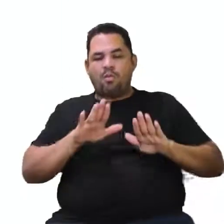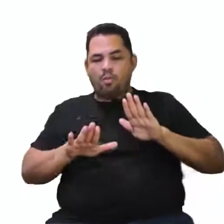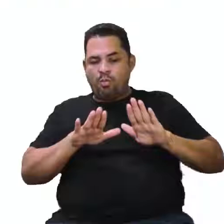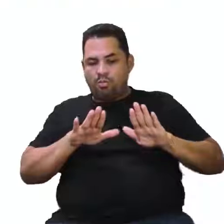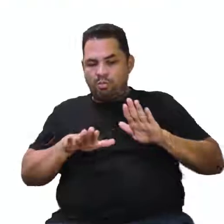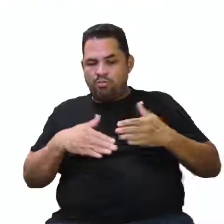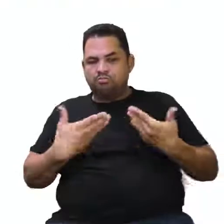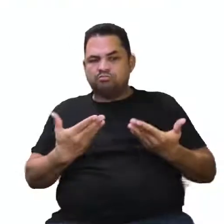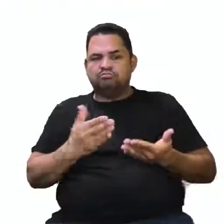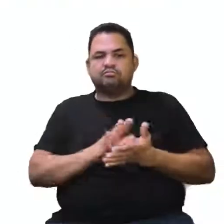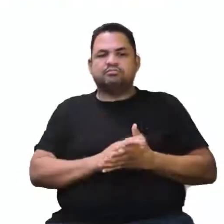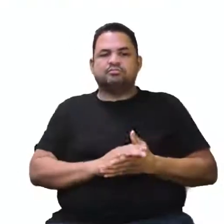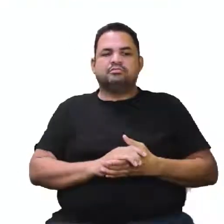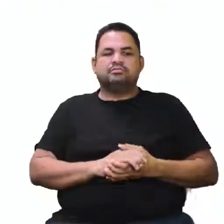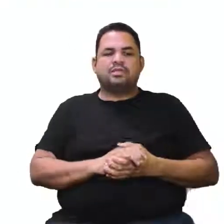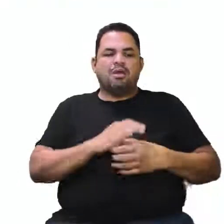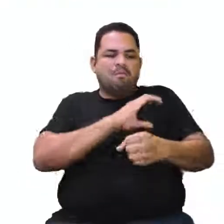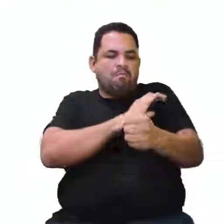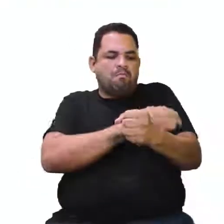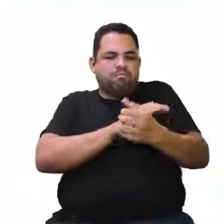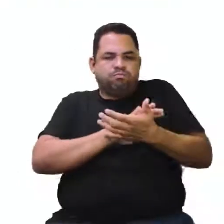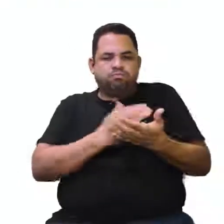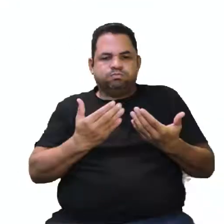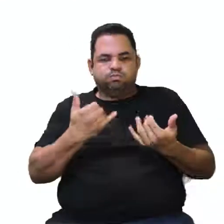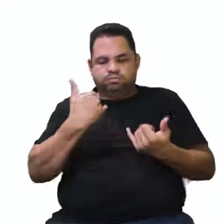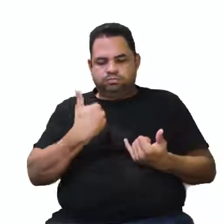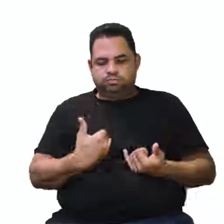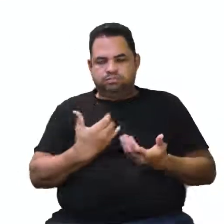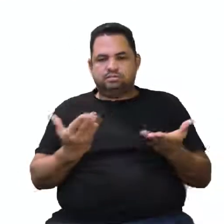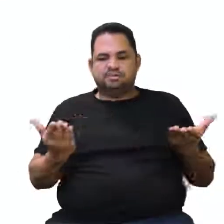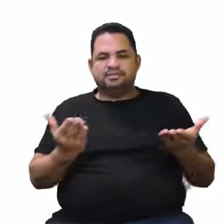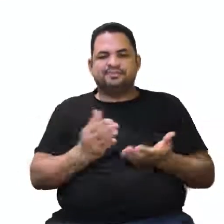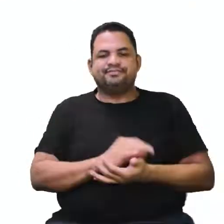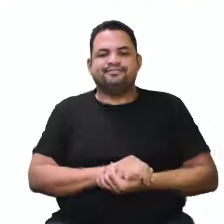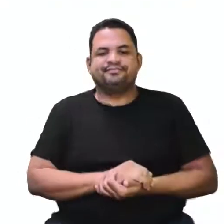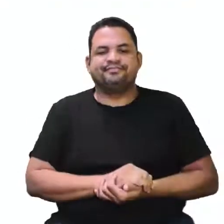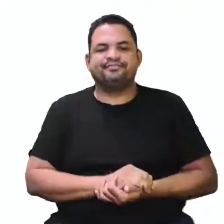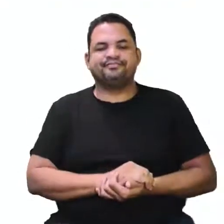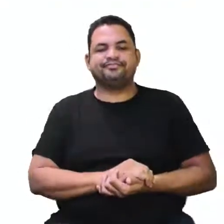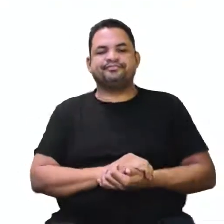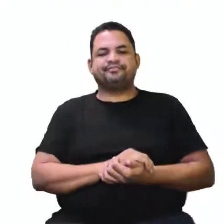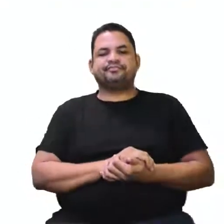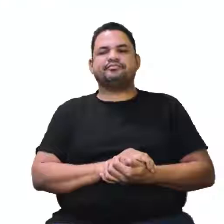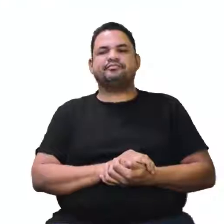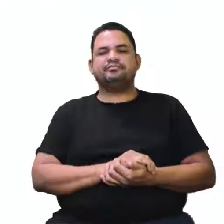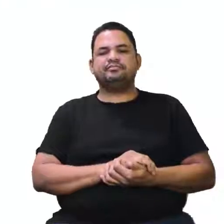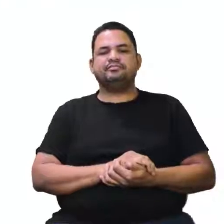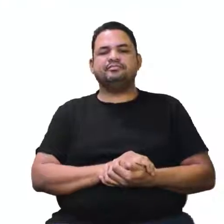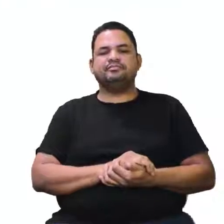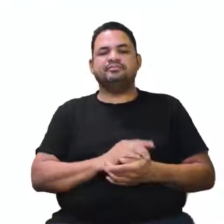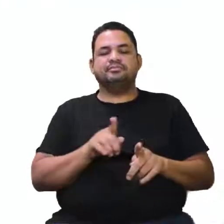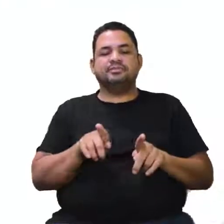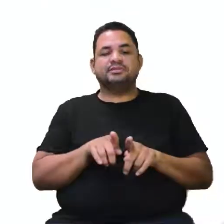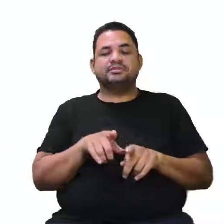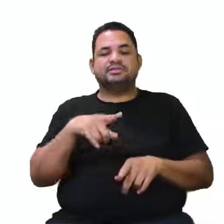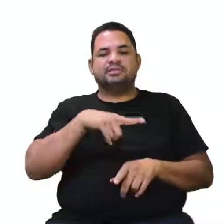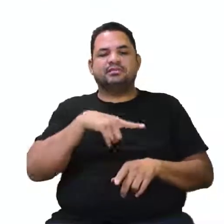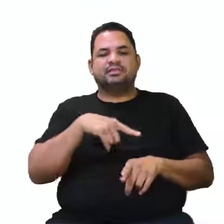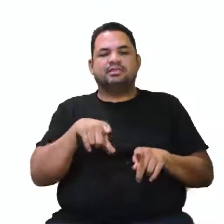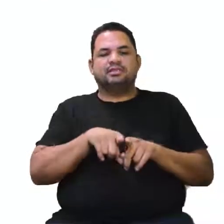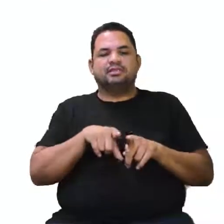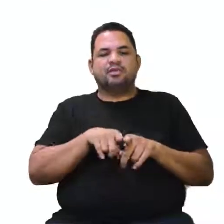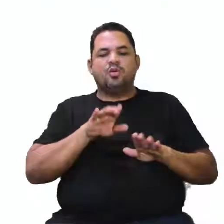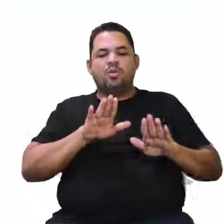grande, né? Na questão da massa magra, excessiva, né? E ter o cuidado com